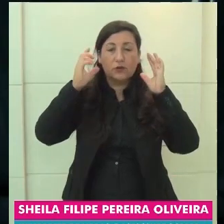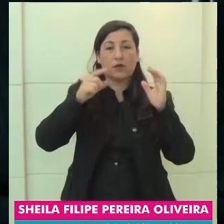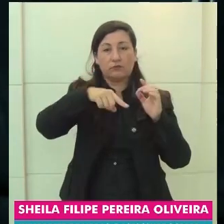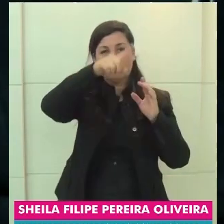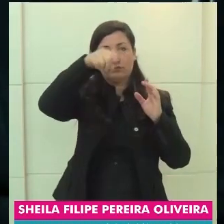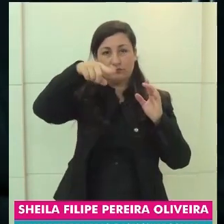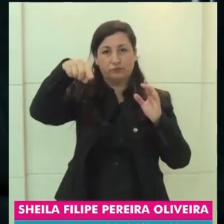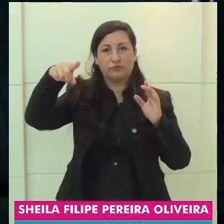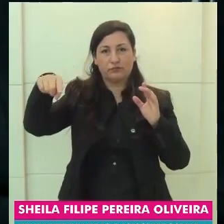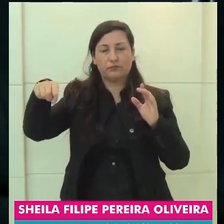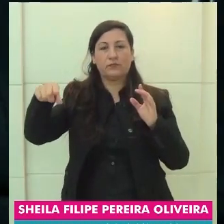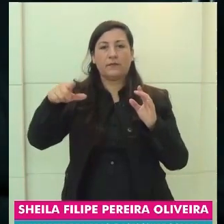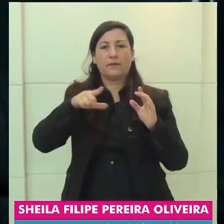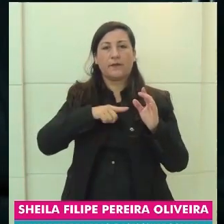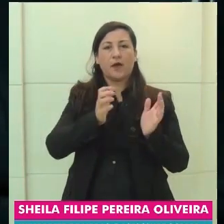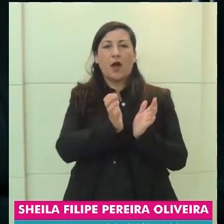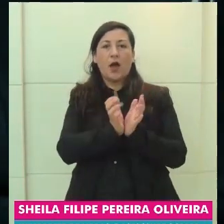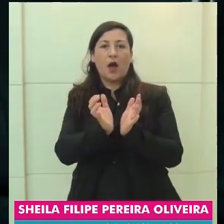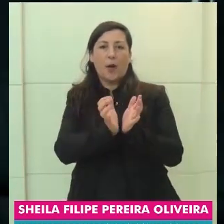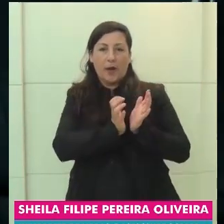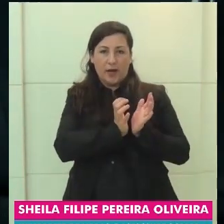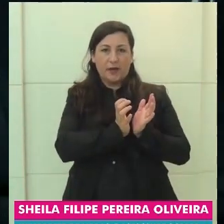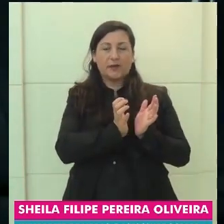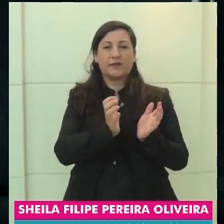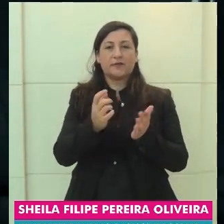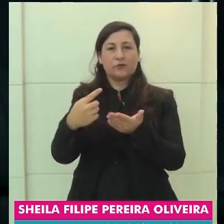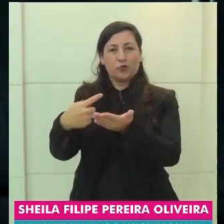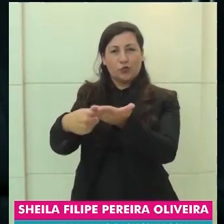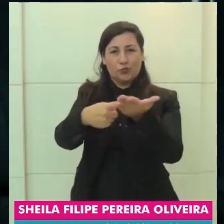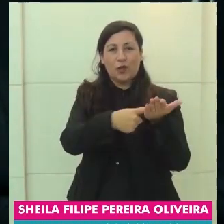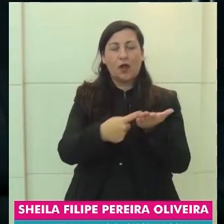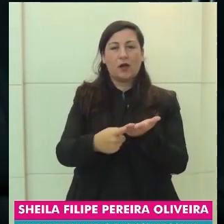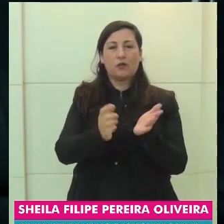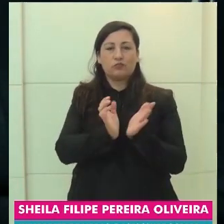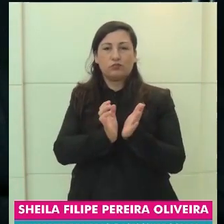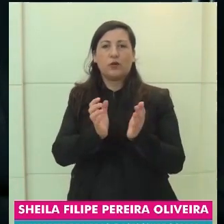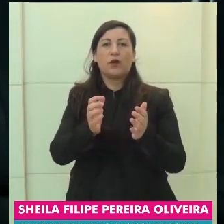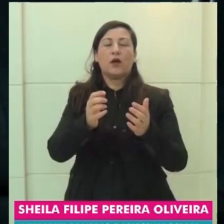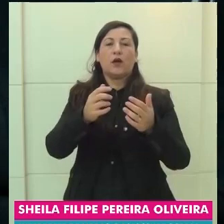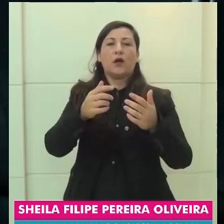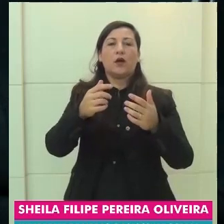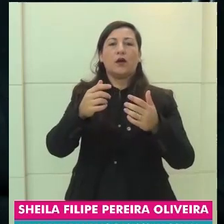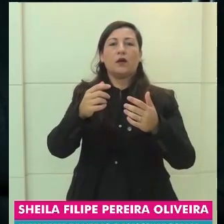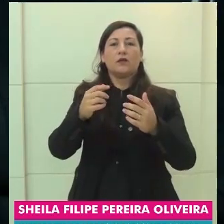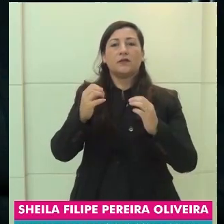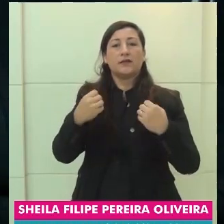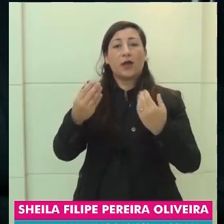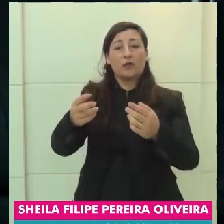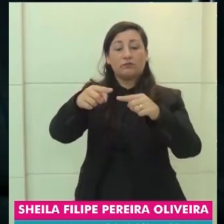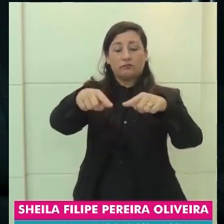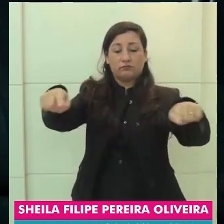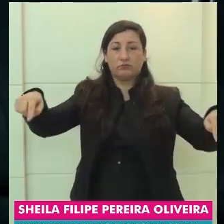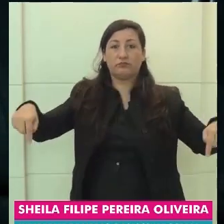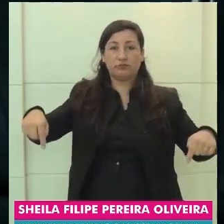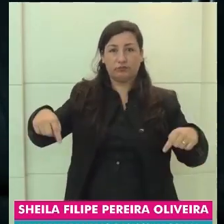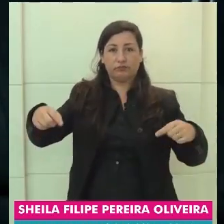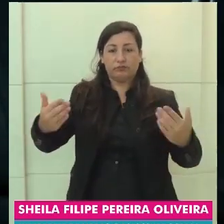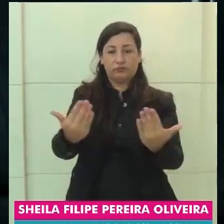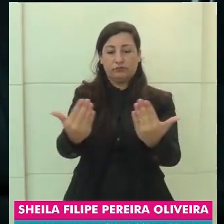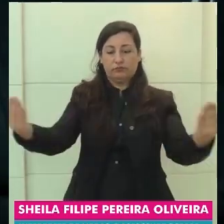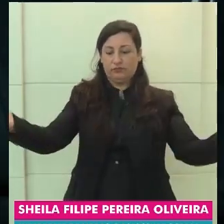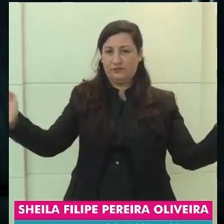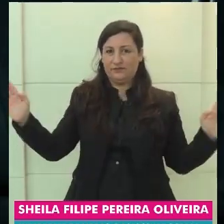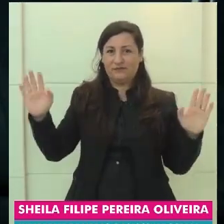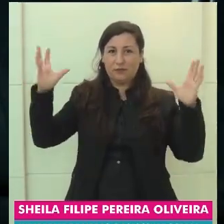A Federação das APAIs doou a cabine de audiometria para a APAIs, só que a APAIs não viu um